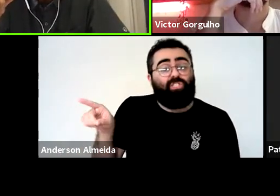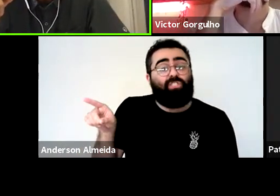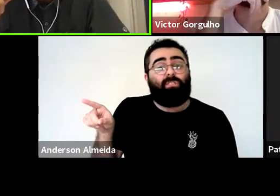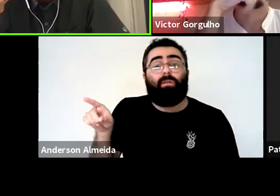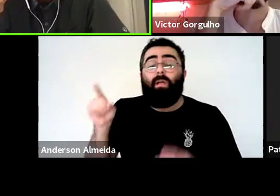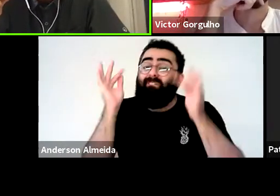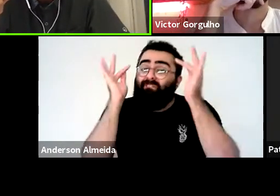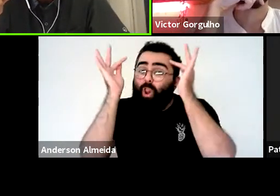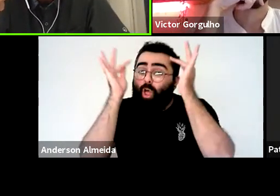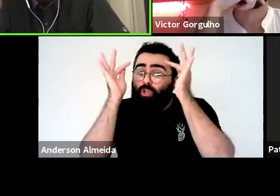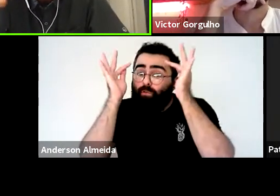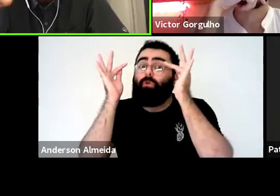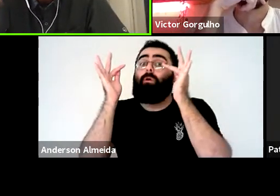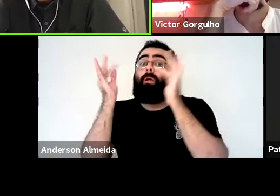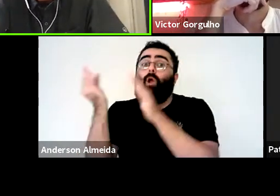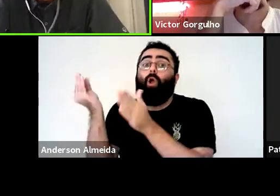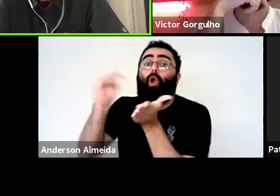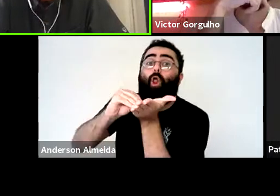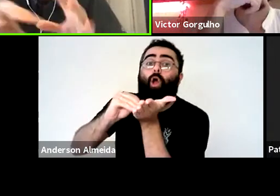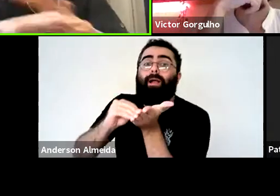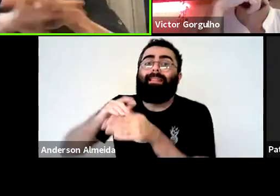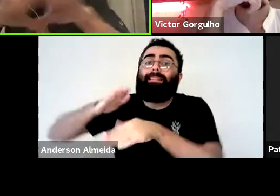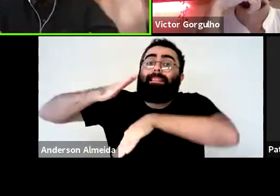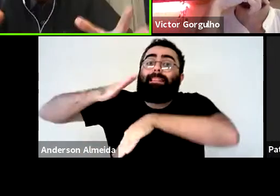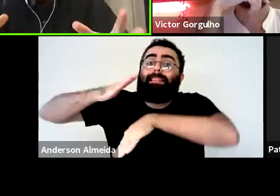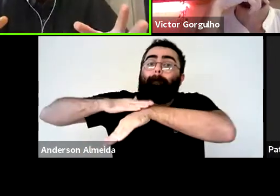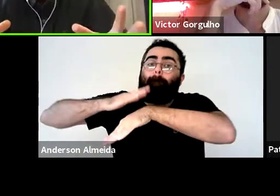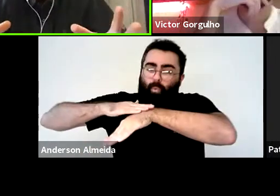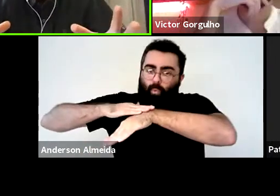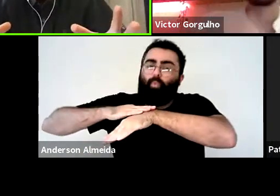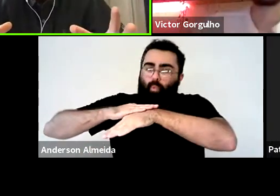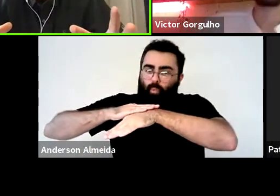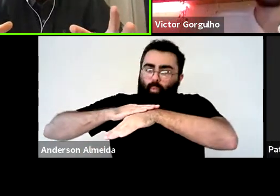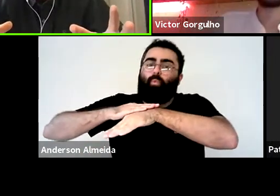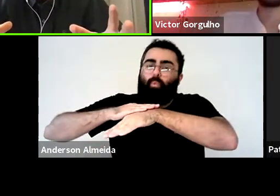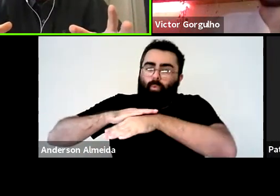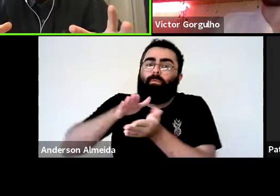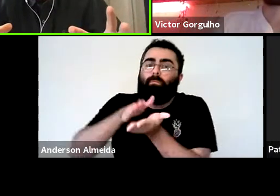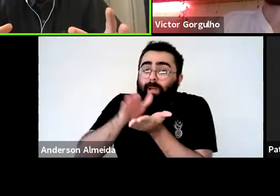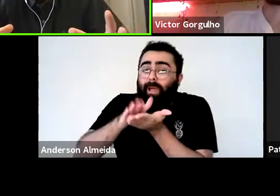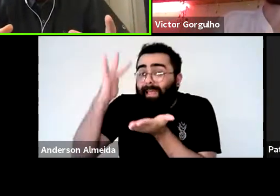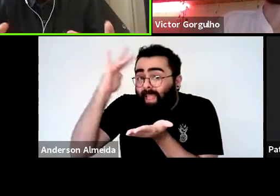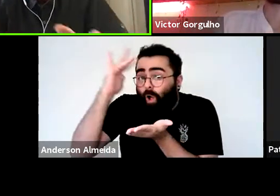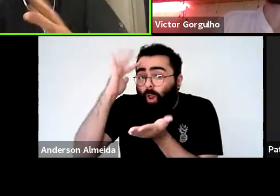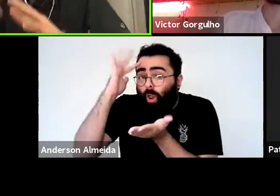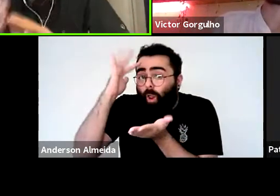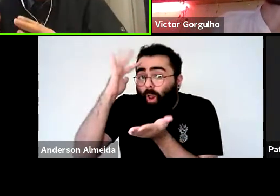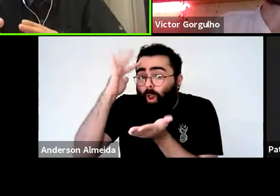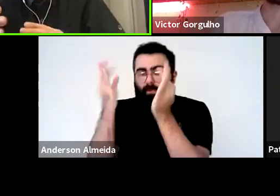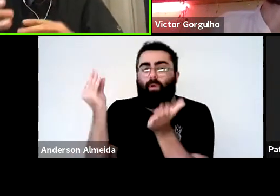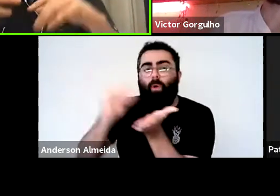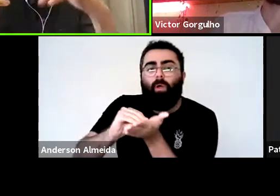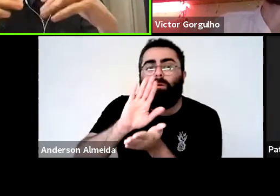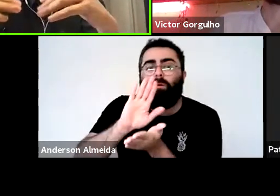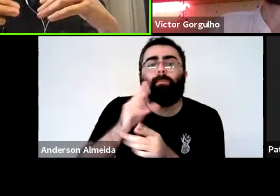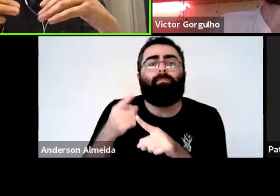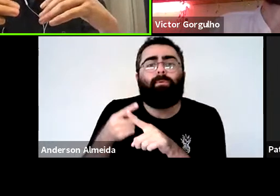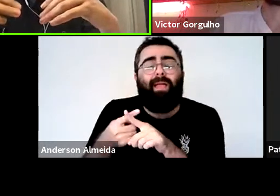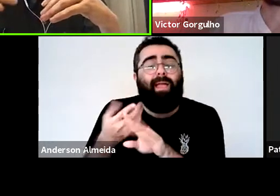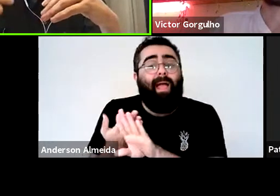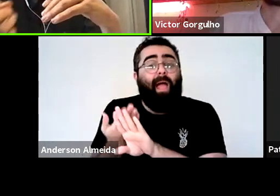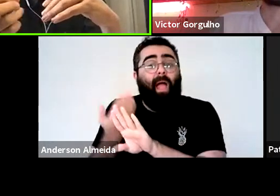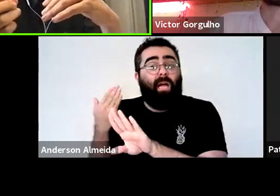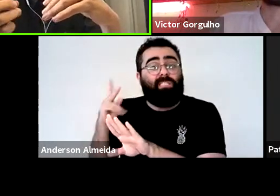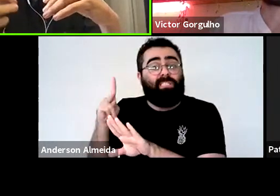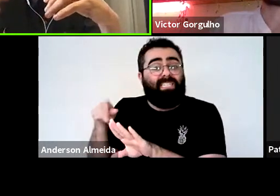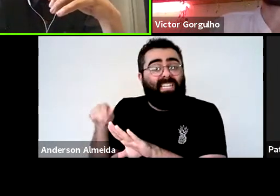dimensão de tempo na filosofia, que é a dimensão de tempo da qual nós vivemos hoje em dia, porque antes do Kant,